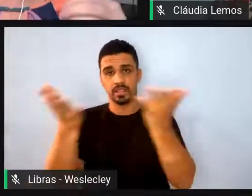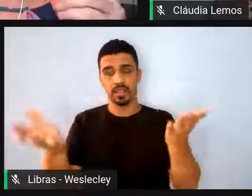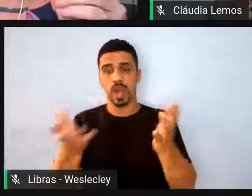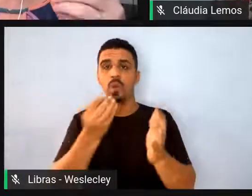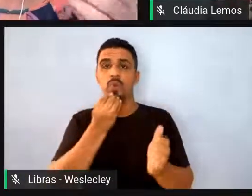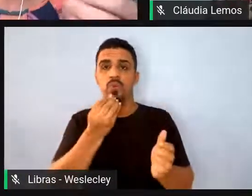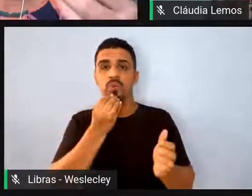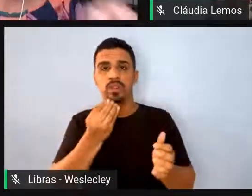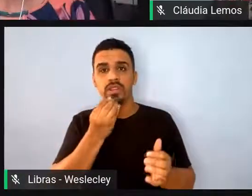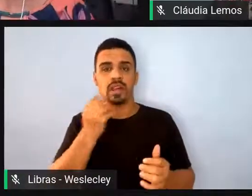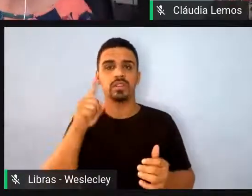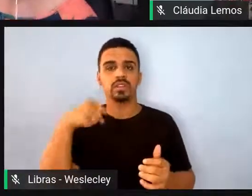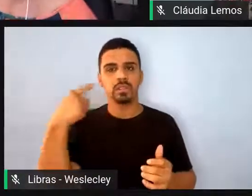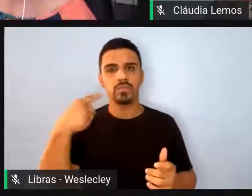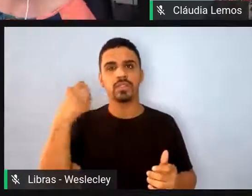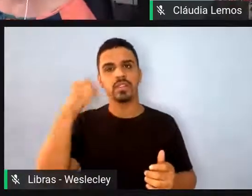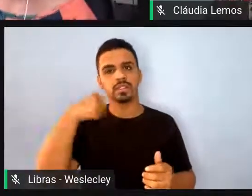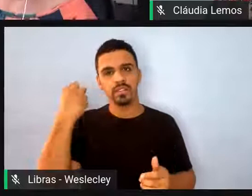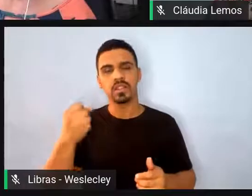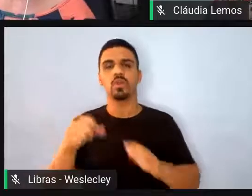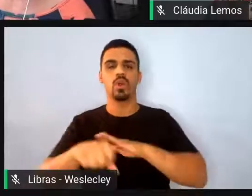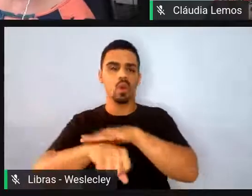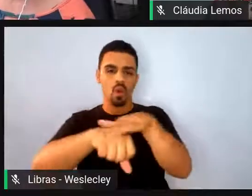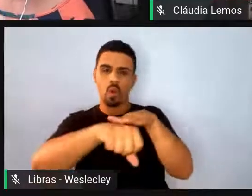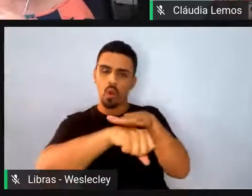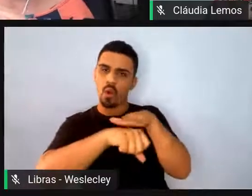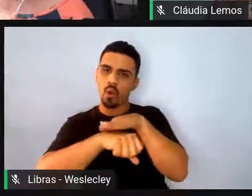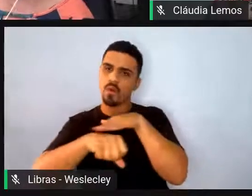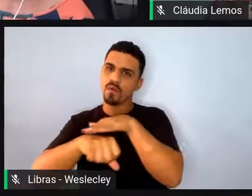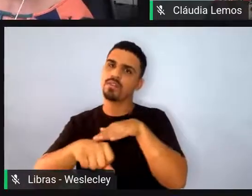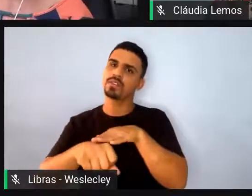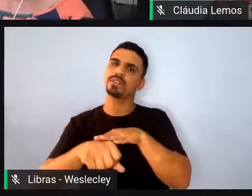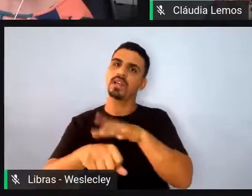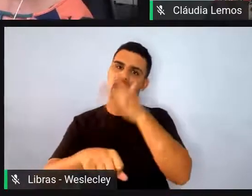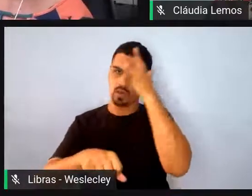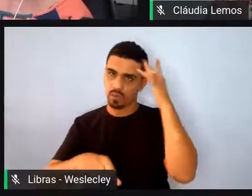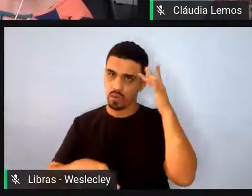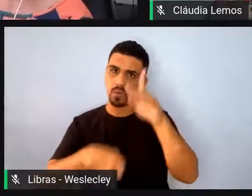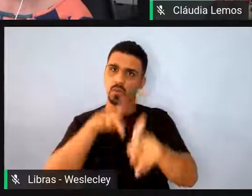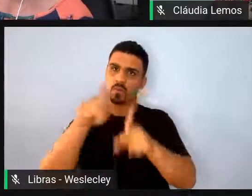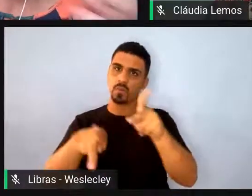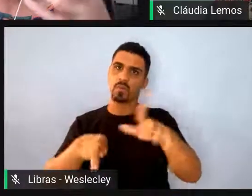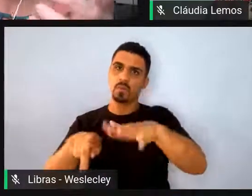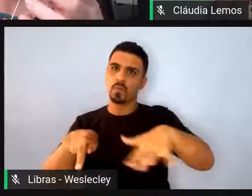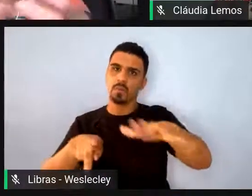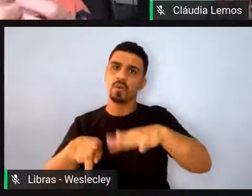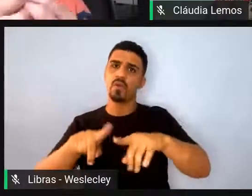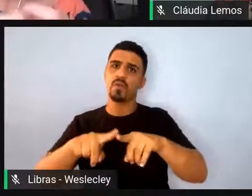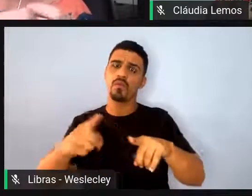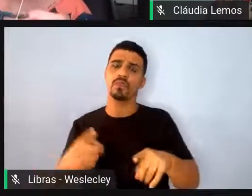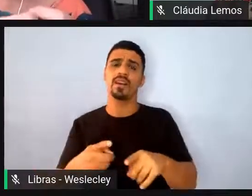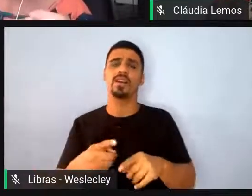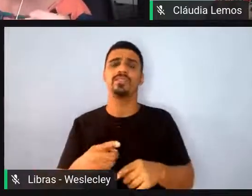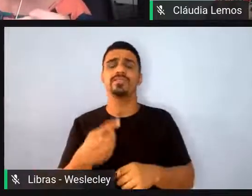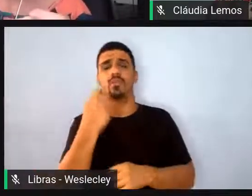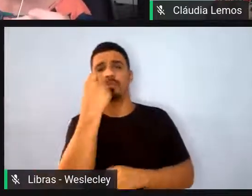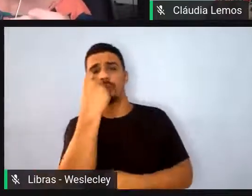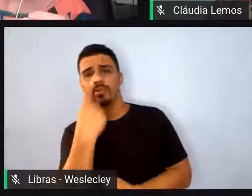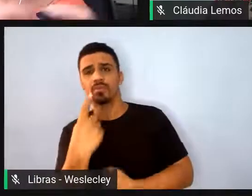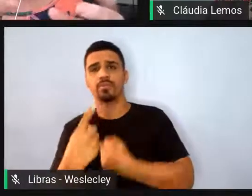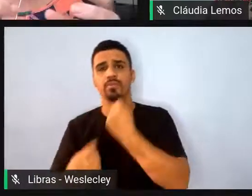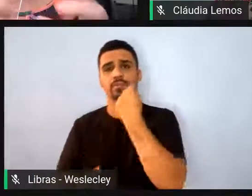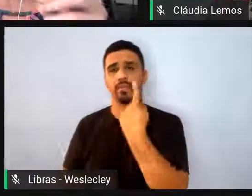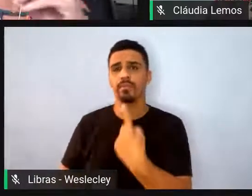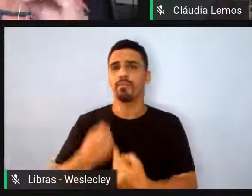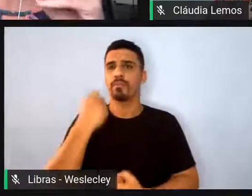dos parlamentos conversarem com o público, mas são pouquíssimas as iniciativas de diálogo efetivo,